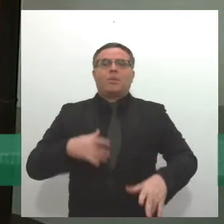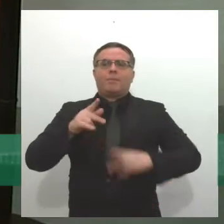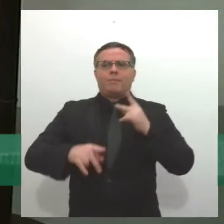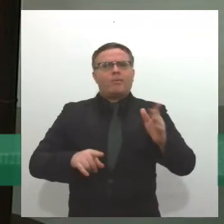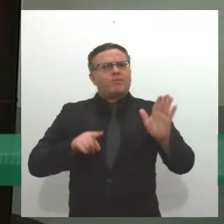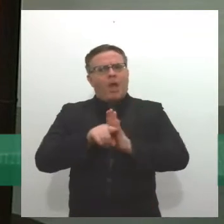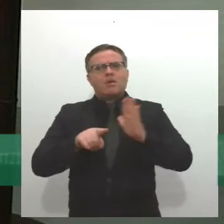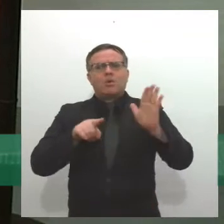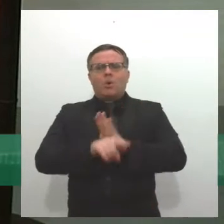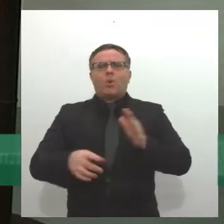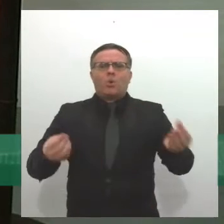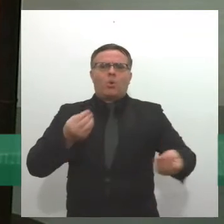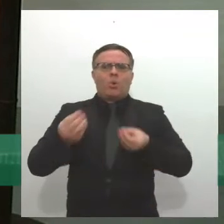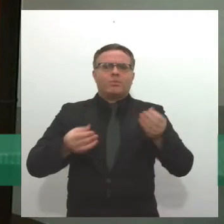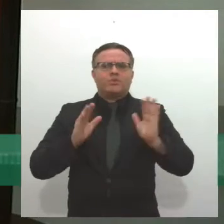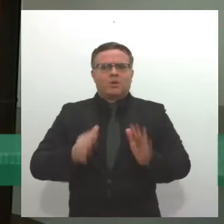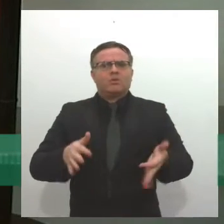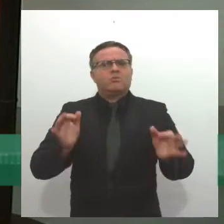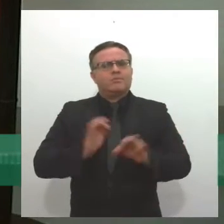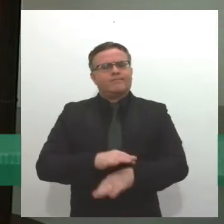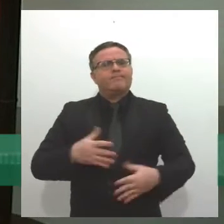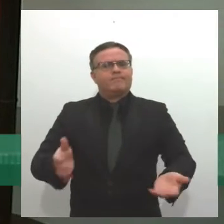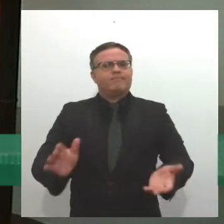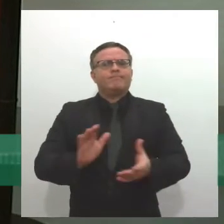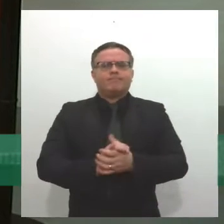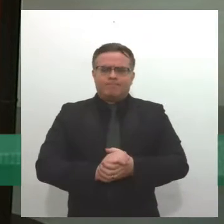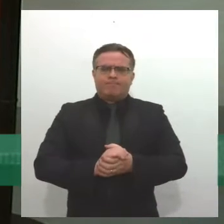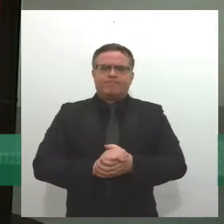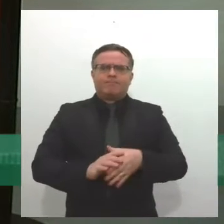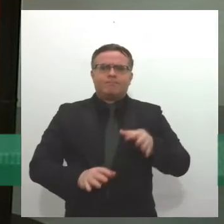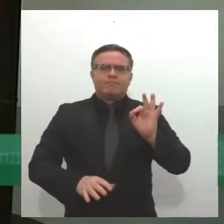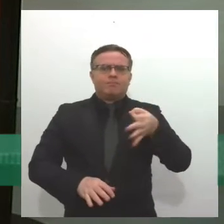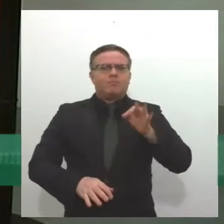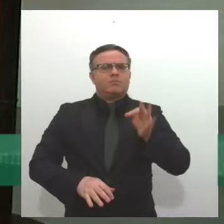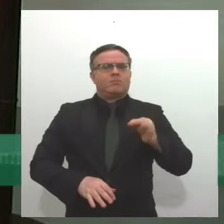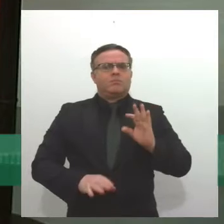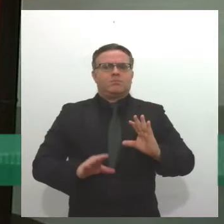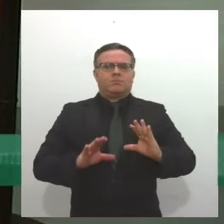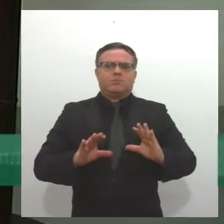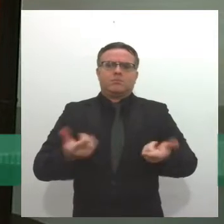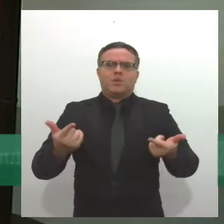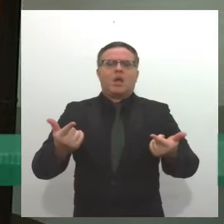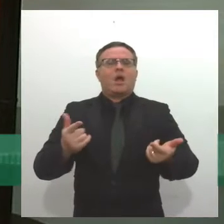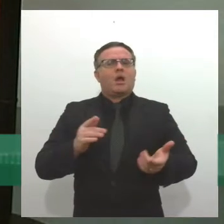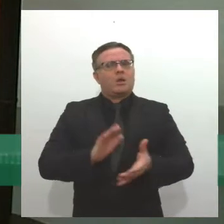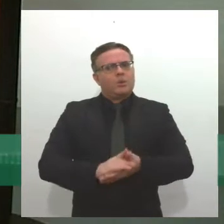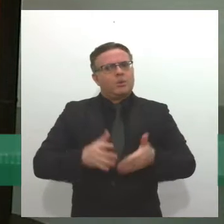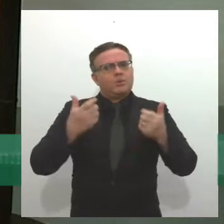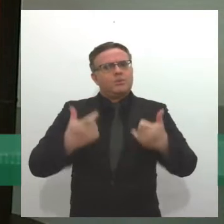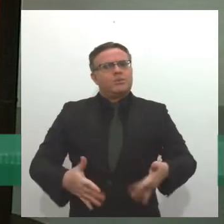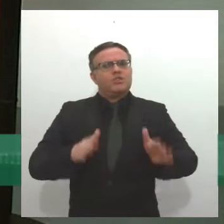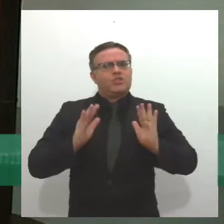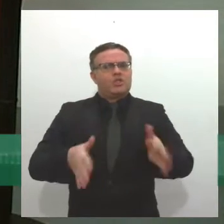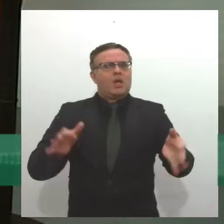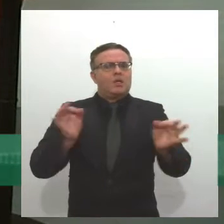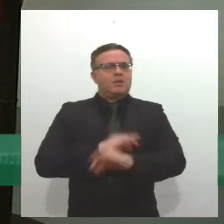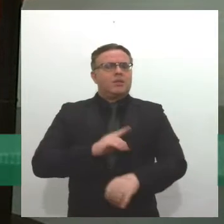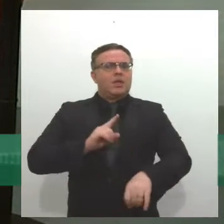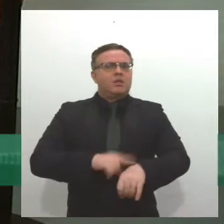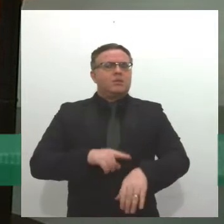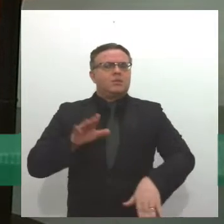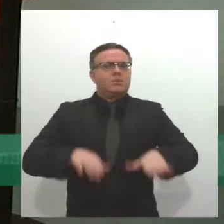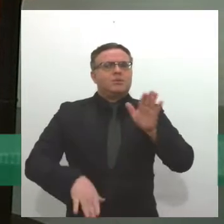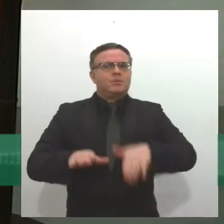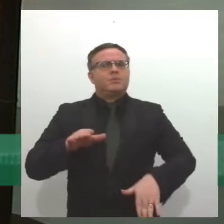falou lá no início? Sim, não tenha dúvida. Eu falei também, em determinado momento, que mais